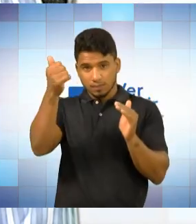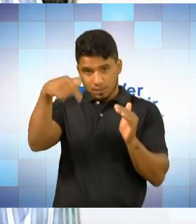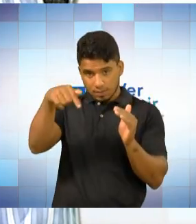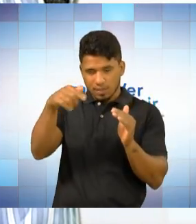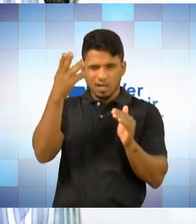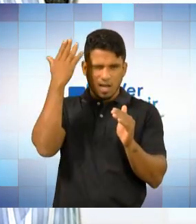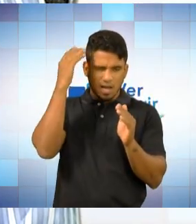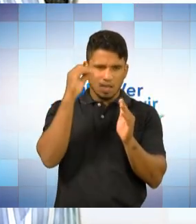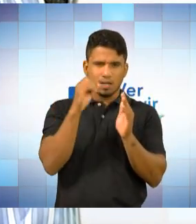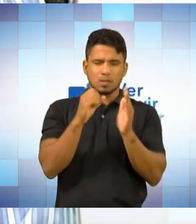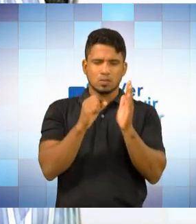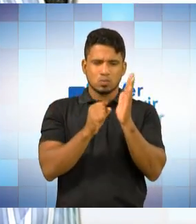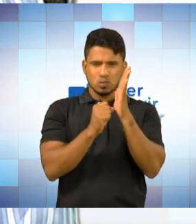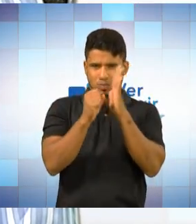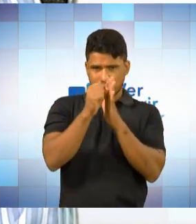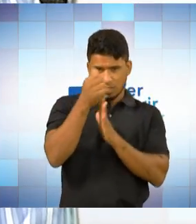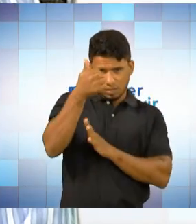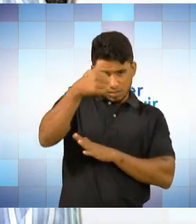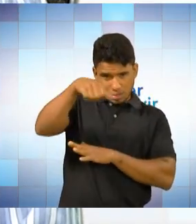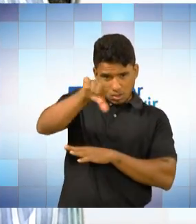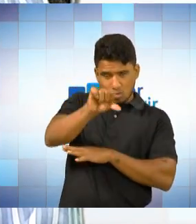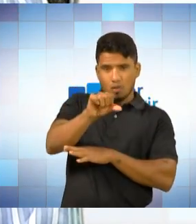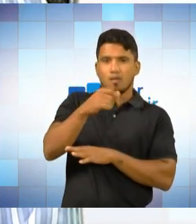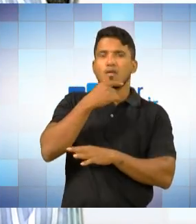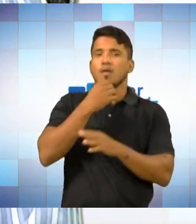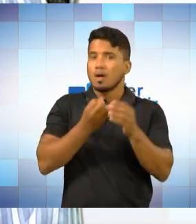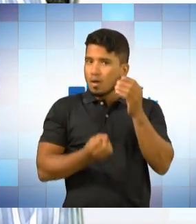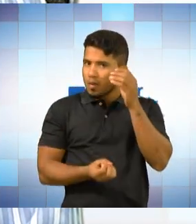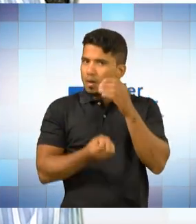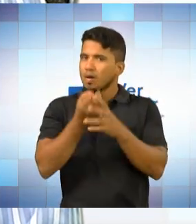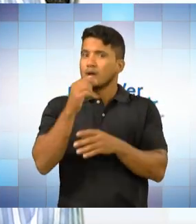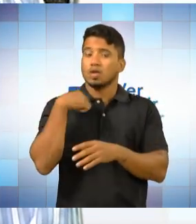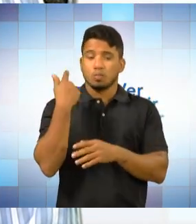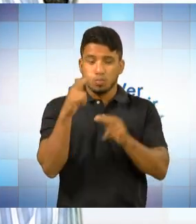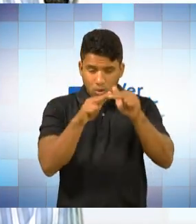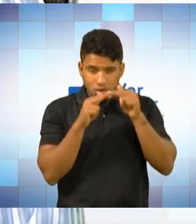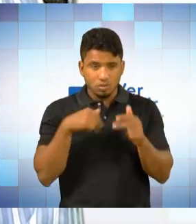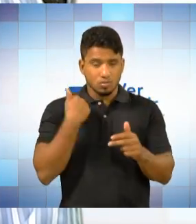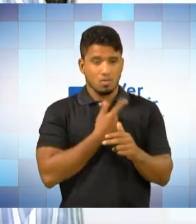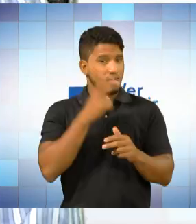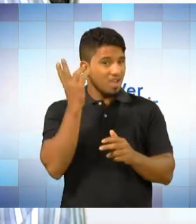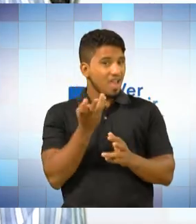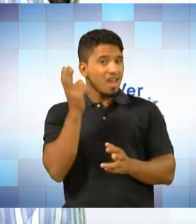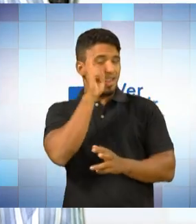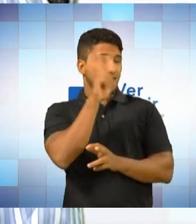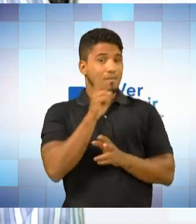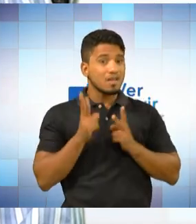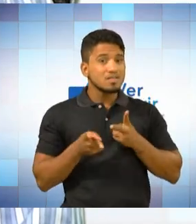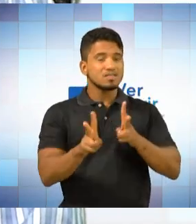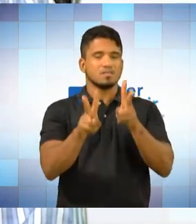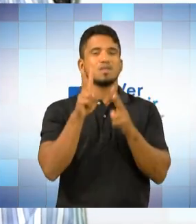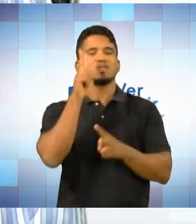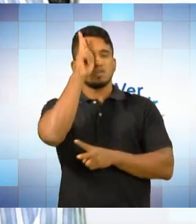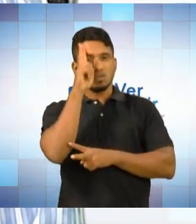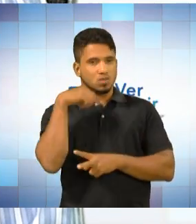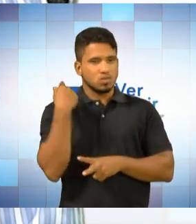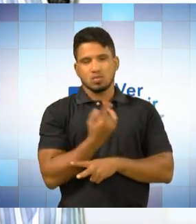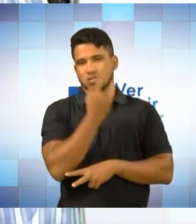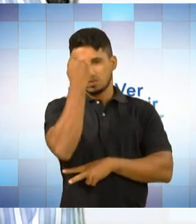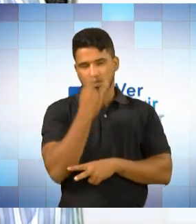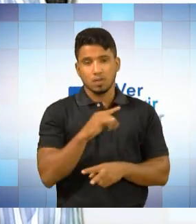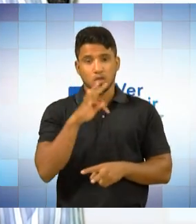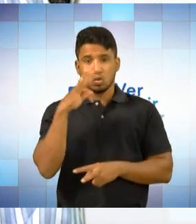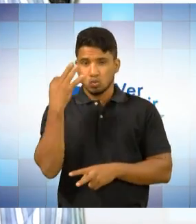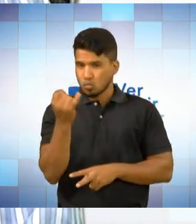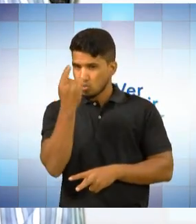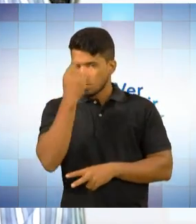de 50 do século XIX. Então, para nós é uma referência e que todo cego guarda